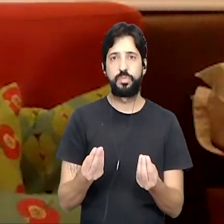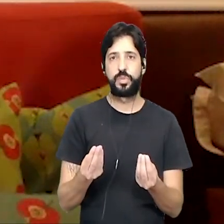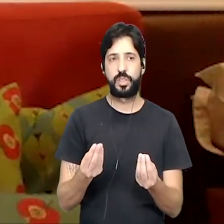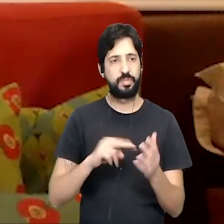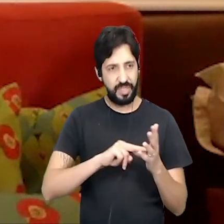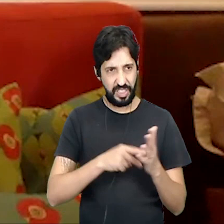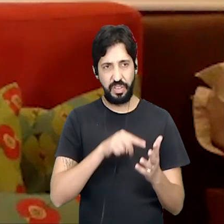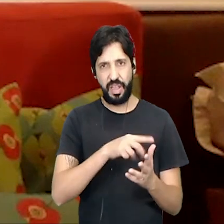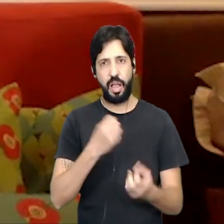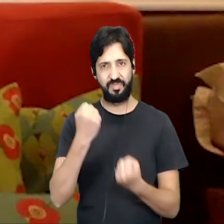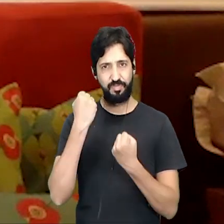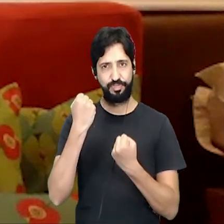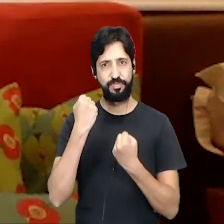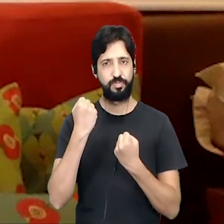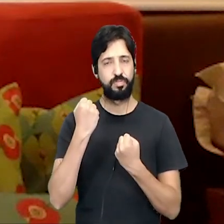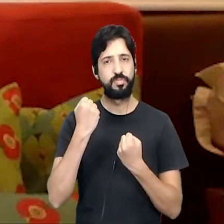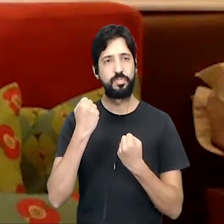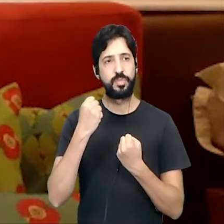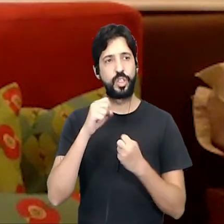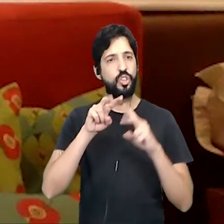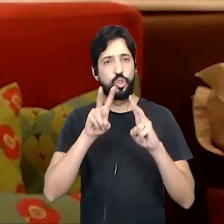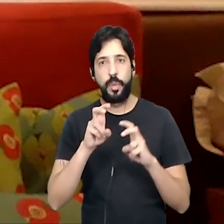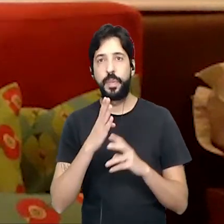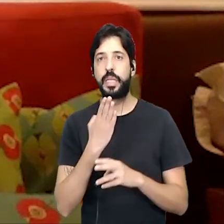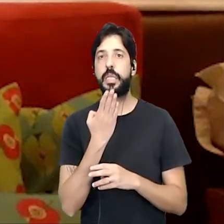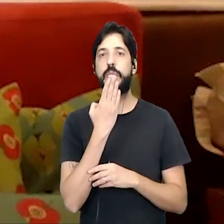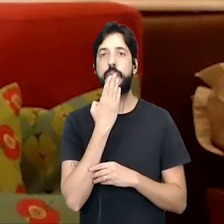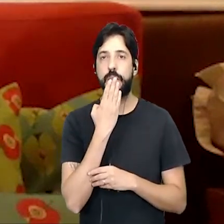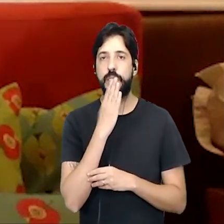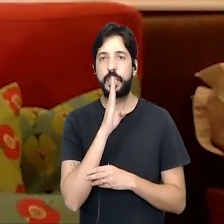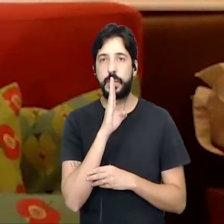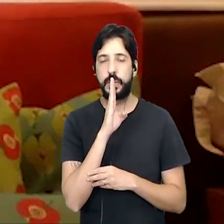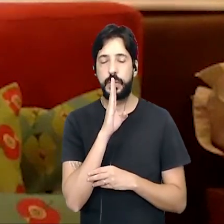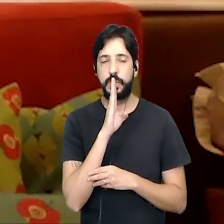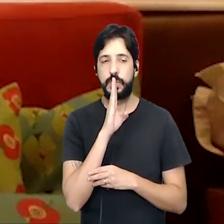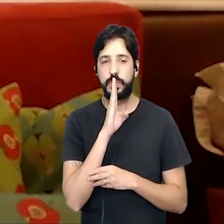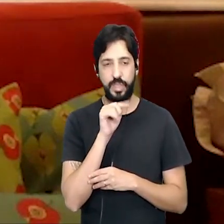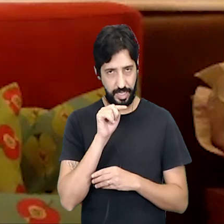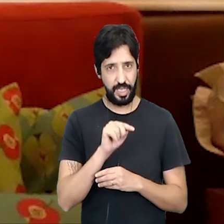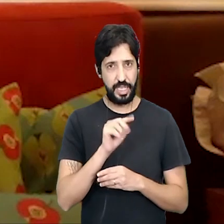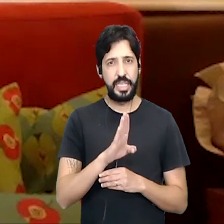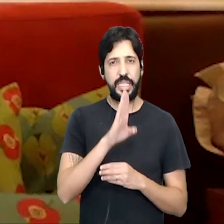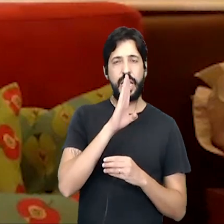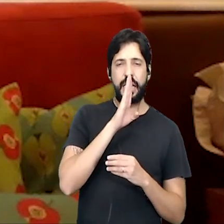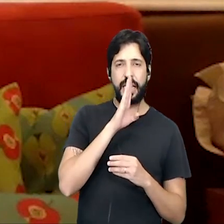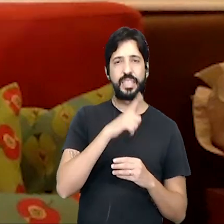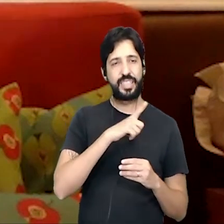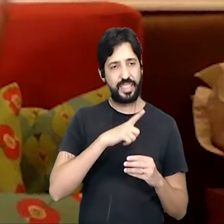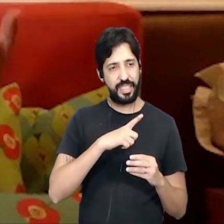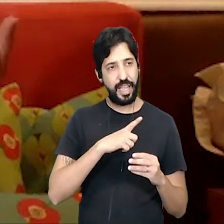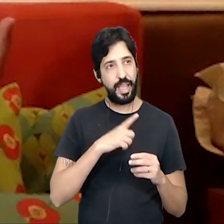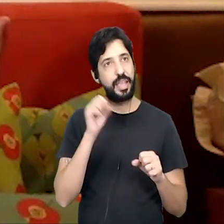para trazer esse sentido, né? Que vem desse silêncio, né? Quer dizer, o silêncio pressupõe